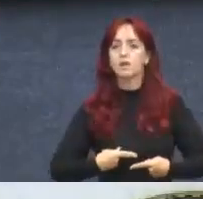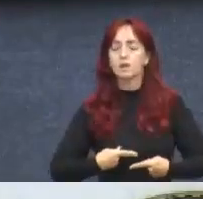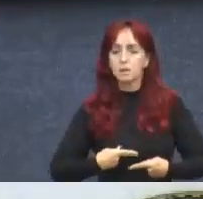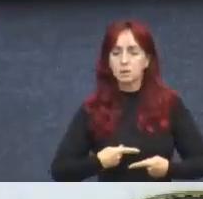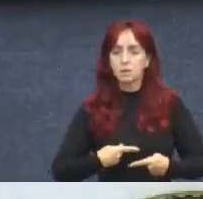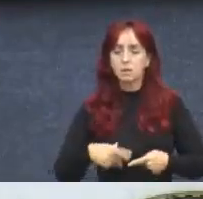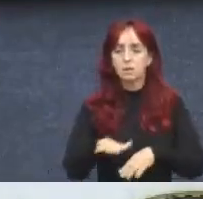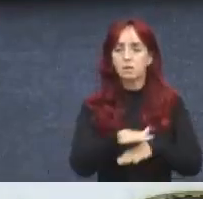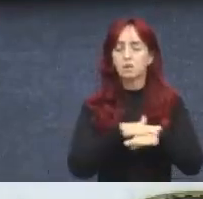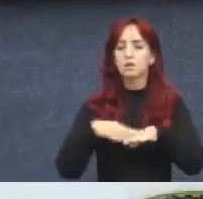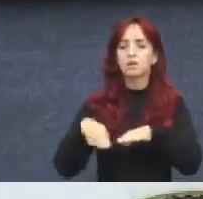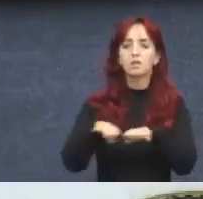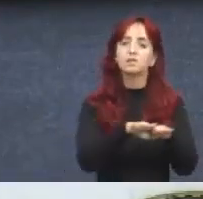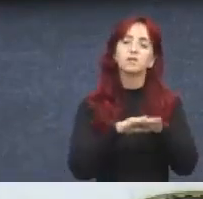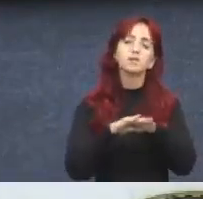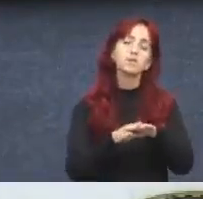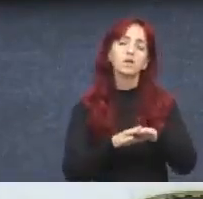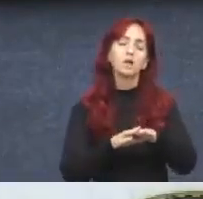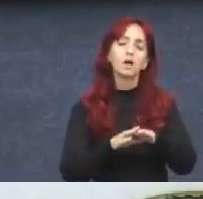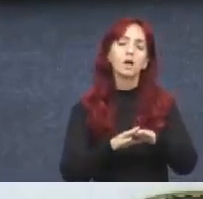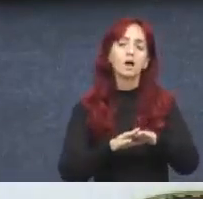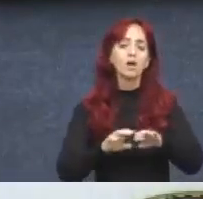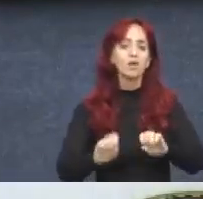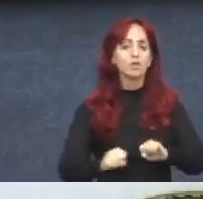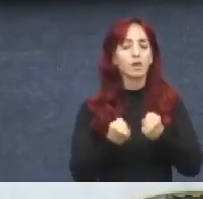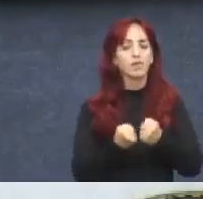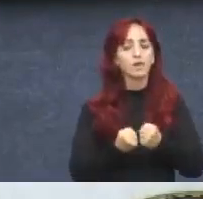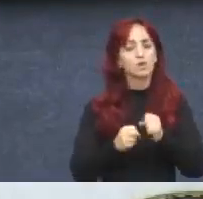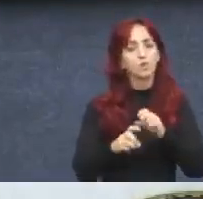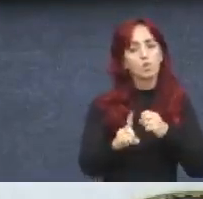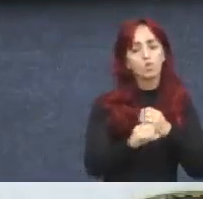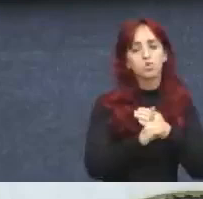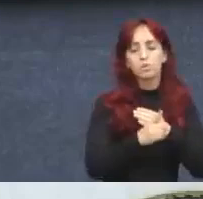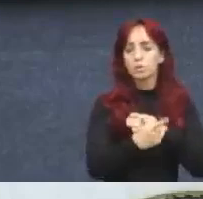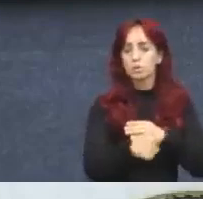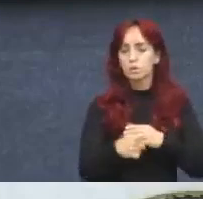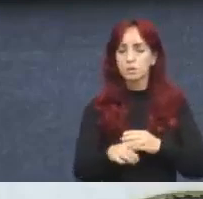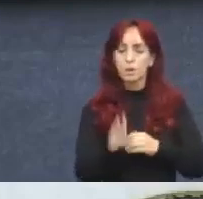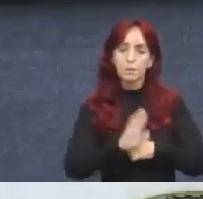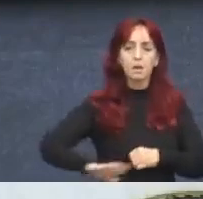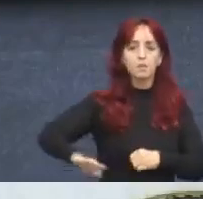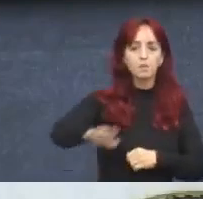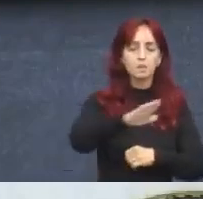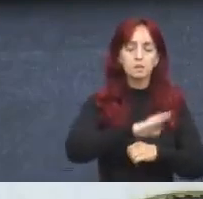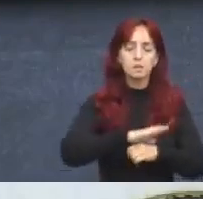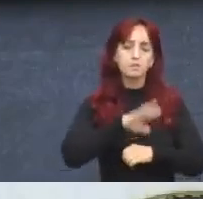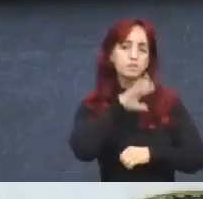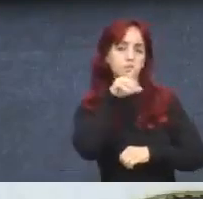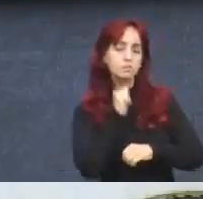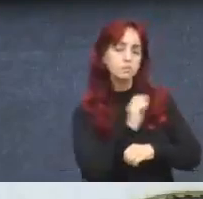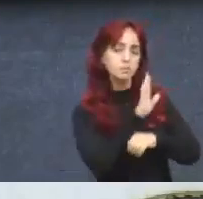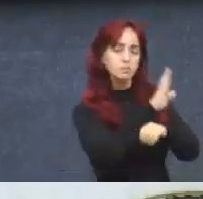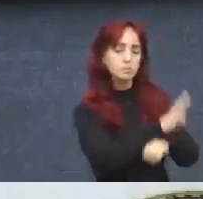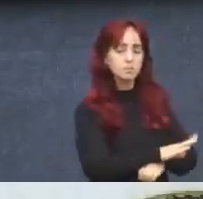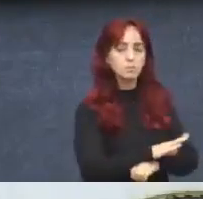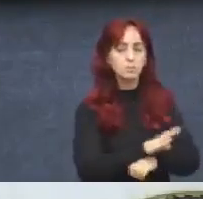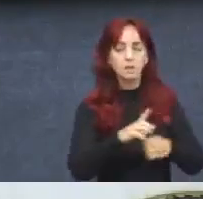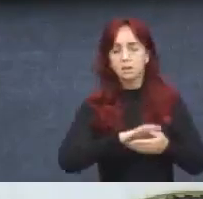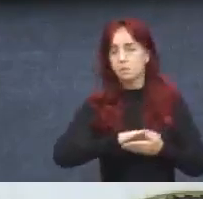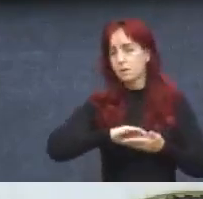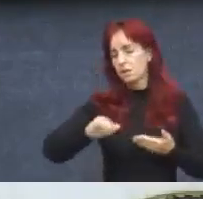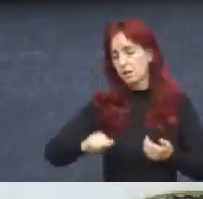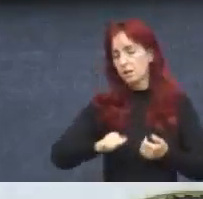Igualdade Racial e Defesa do Consumidor, não há. Meio Ambiente, Defesa dos Animais e Política Urbana, pela rejeição das emendas 1 e 2,